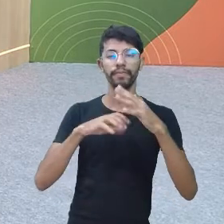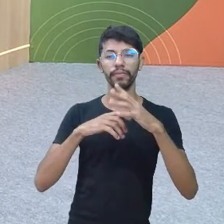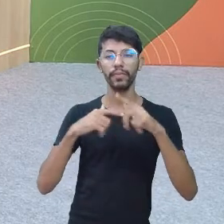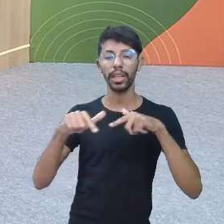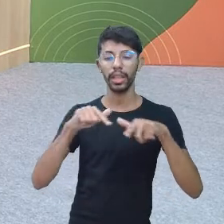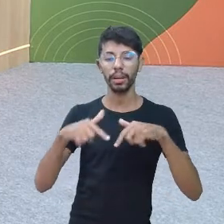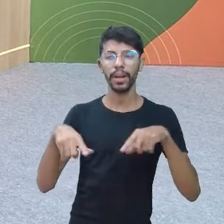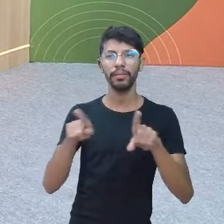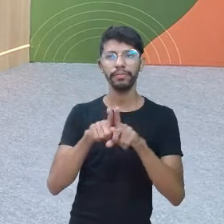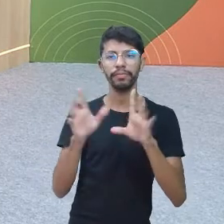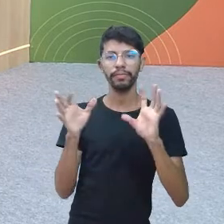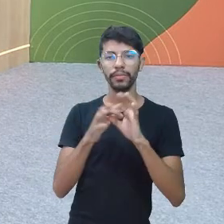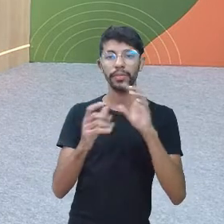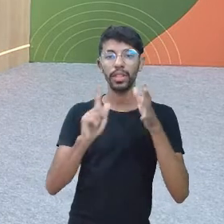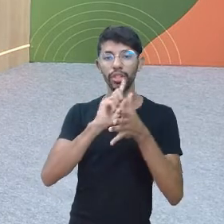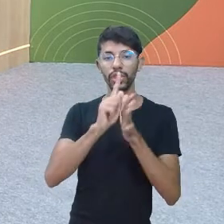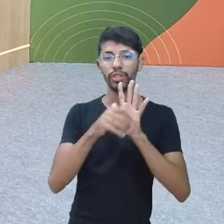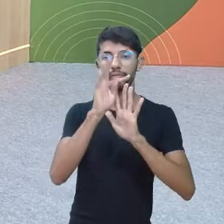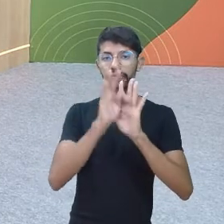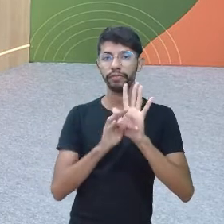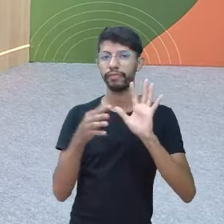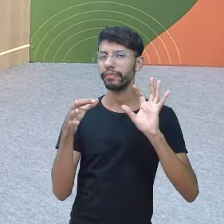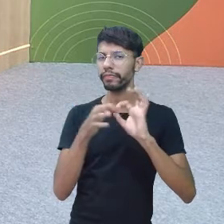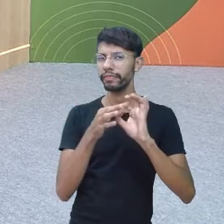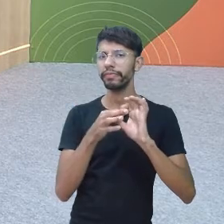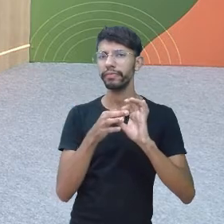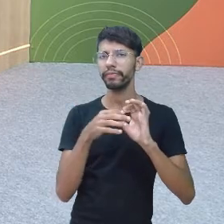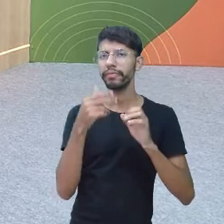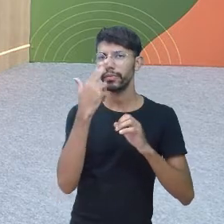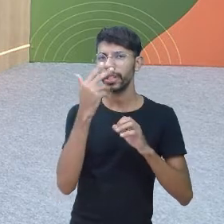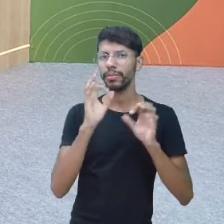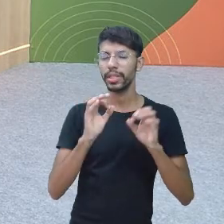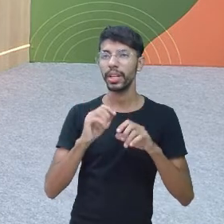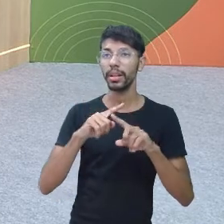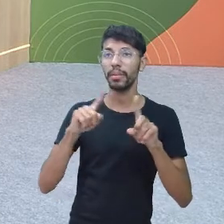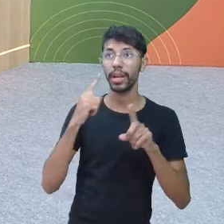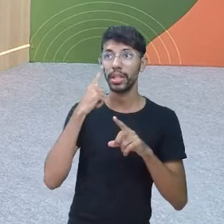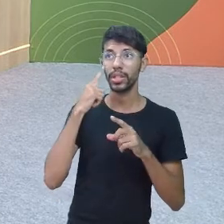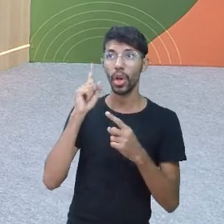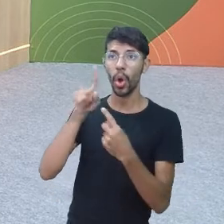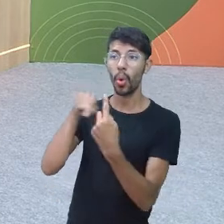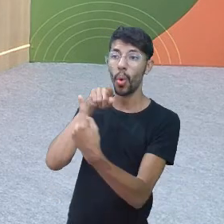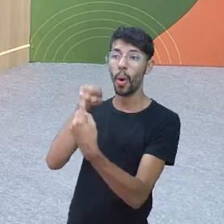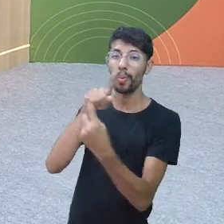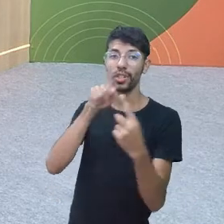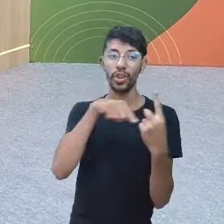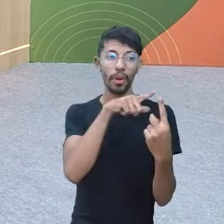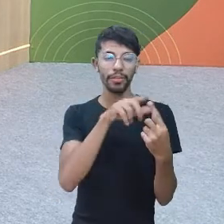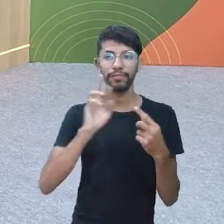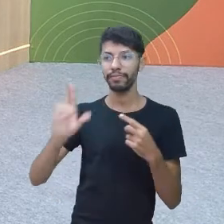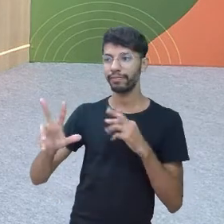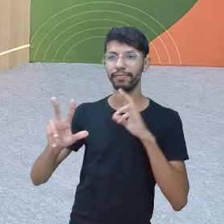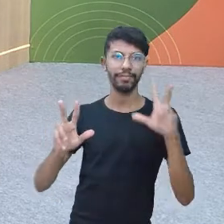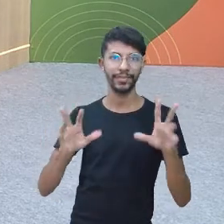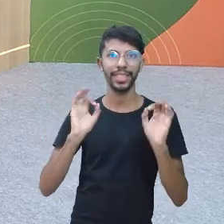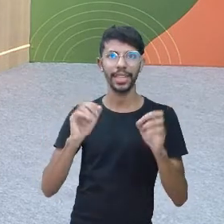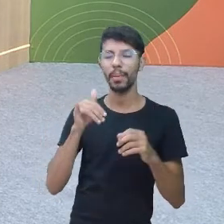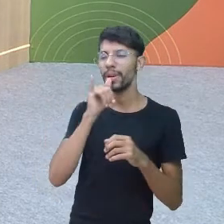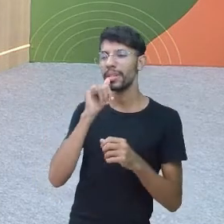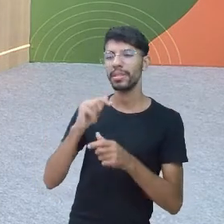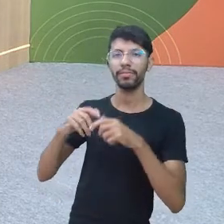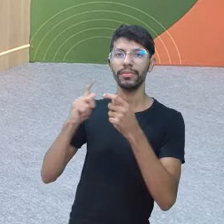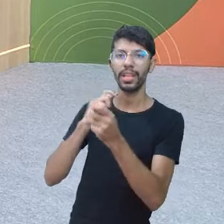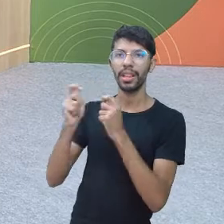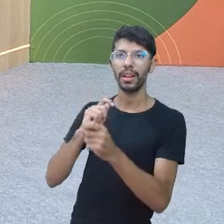pertence ao mesmo gênero textual, tá certo? A diferença é a finalidade, né? A entrevista de emprego, você está tentando conseguir um emprego, então você tem que